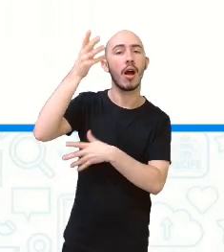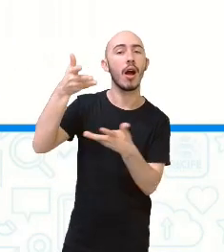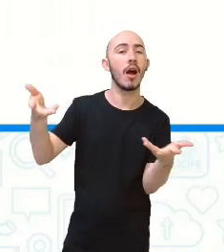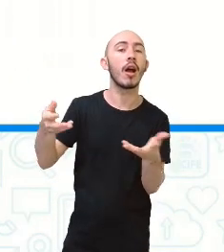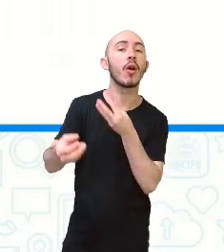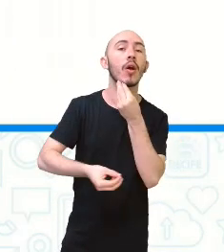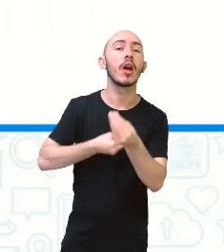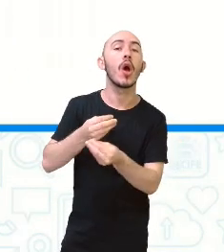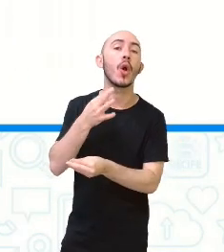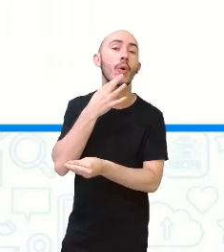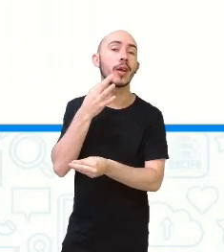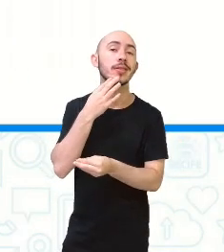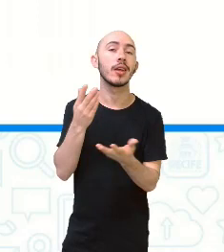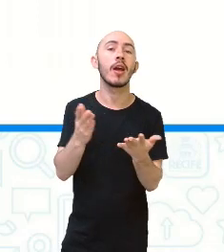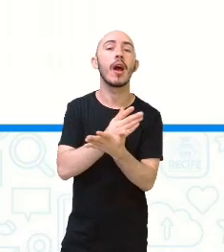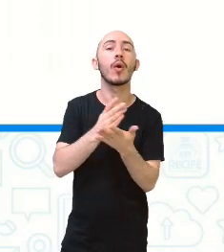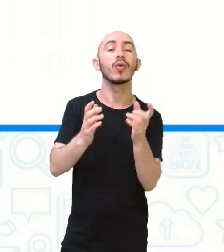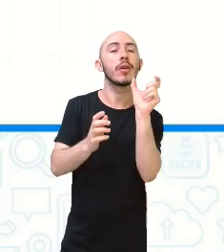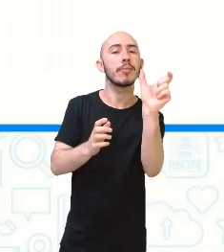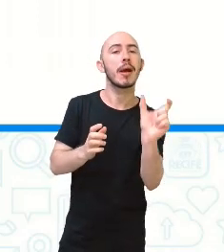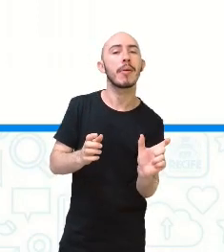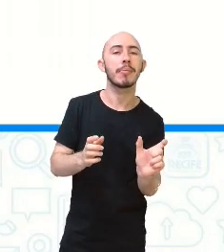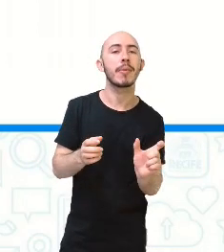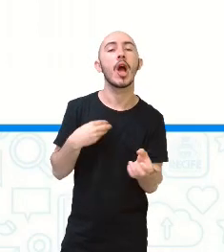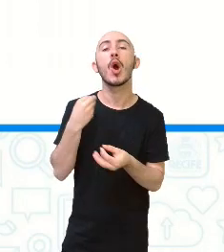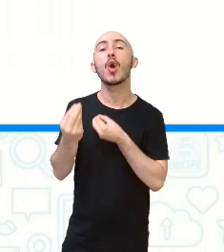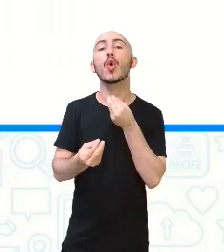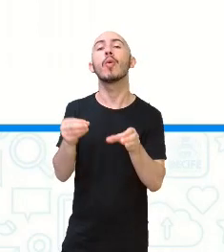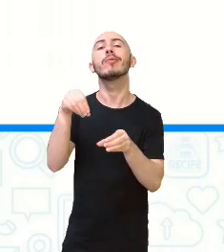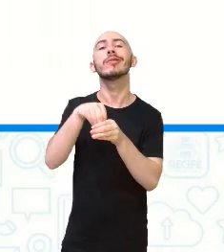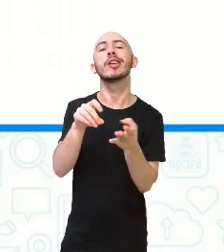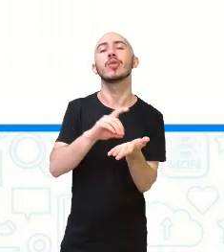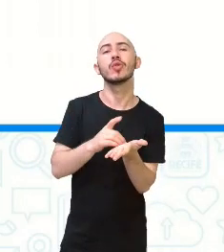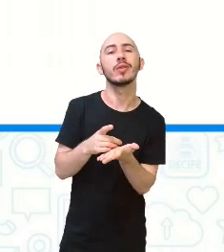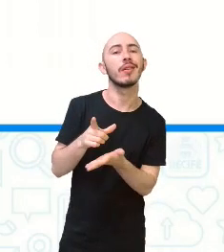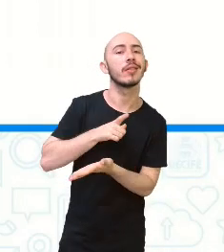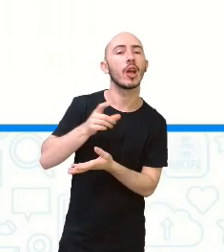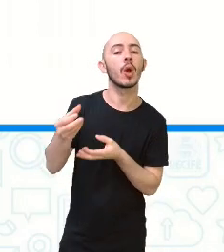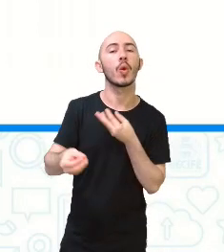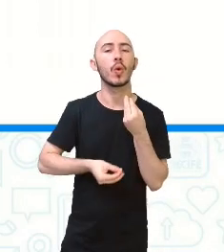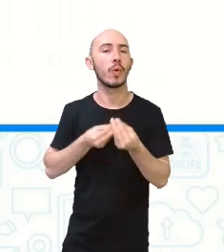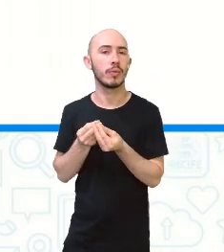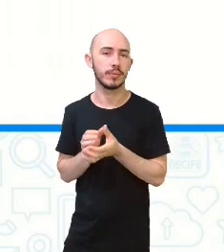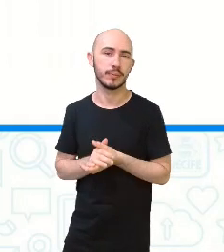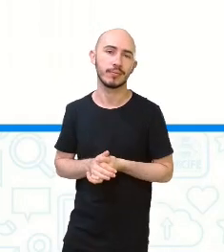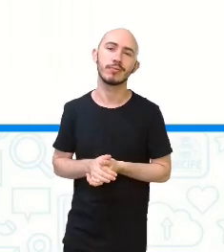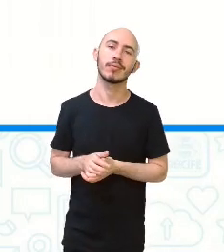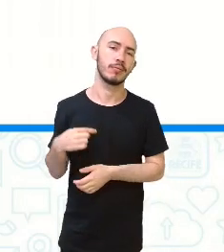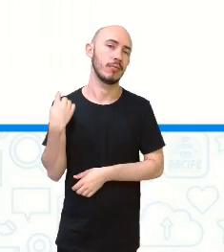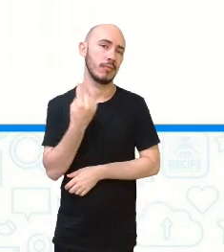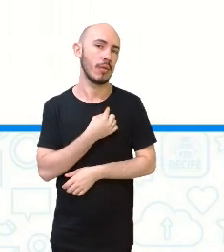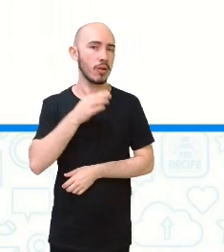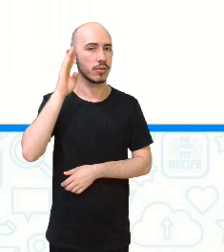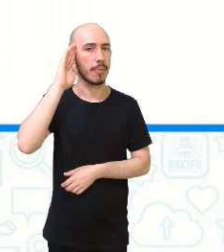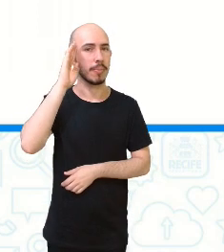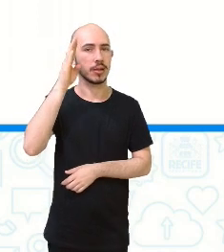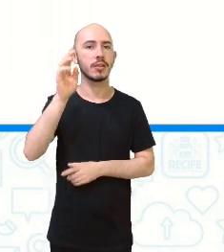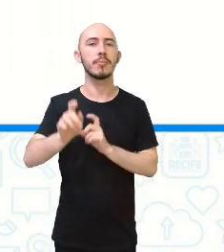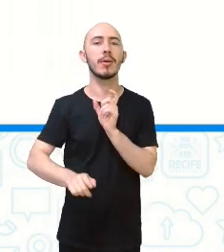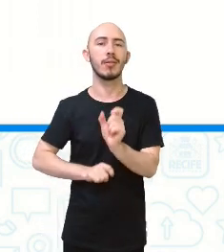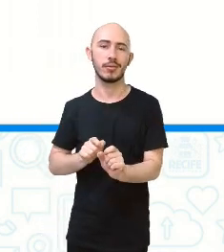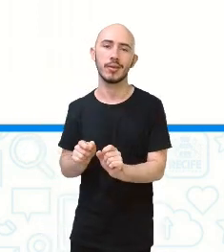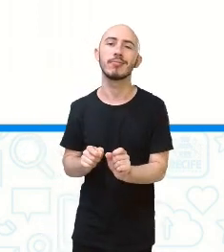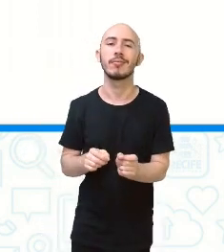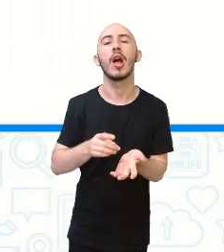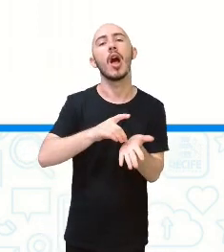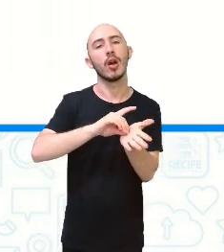que forma eles aparecem no dicionário, né? No caso, que é a nossa principal estrela de